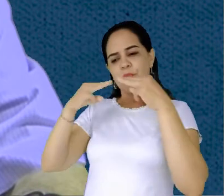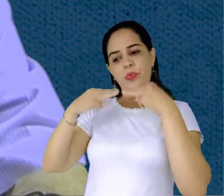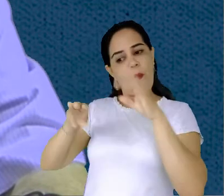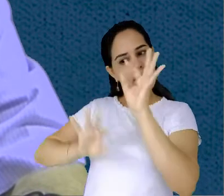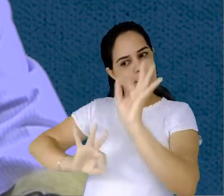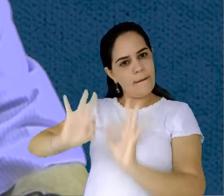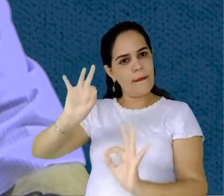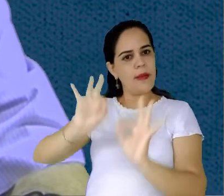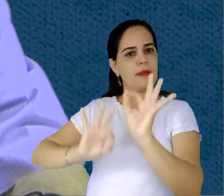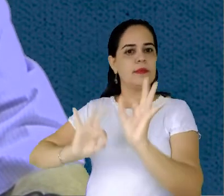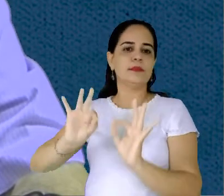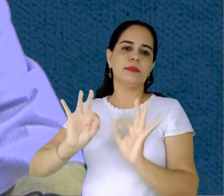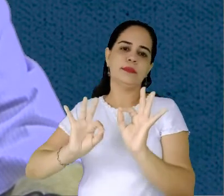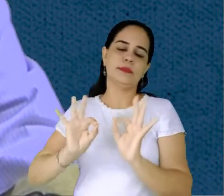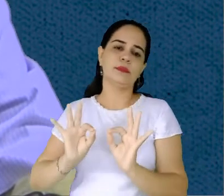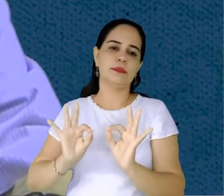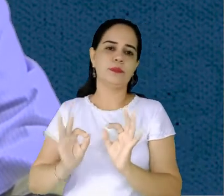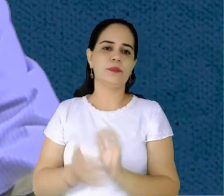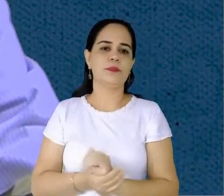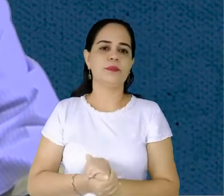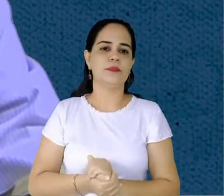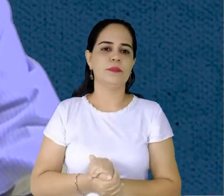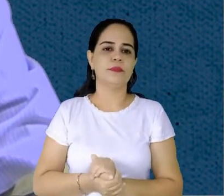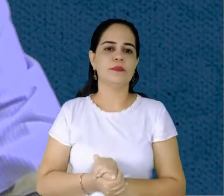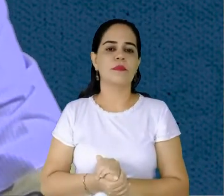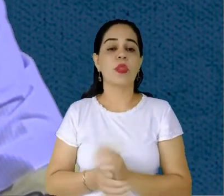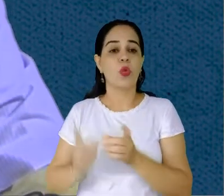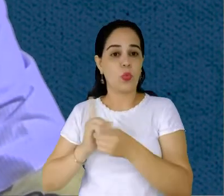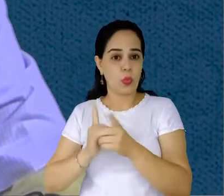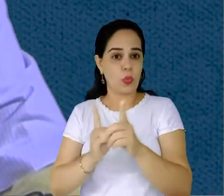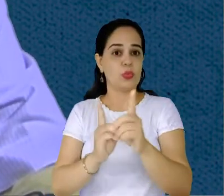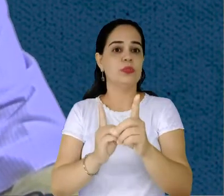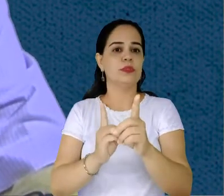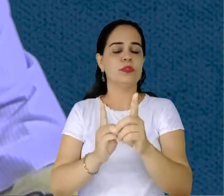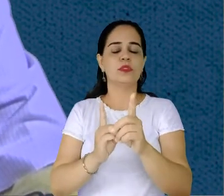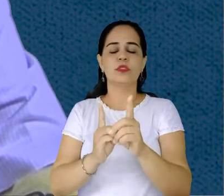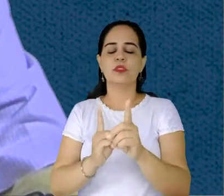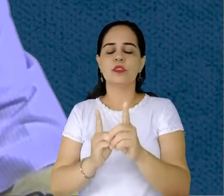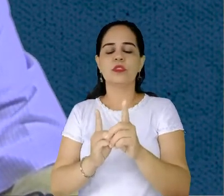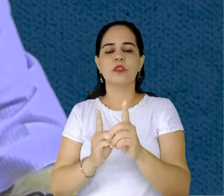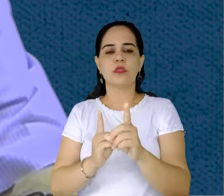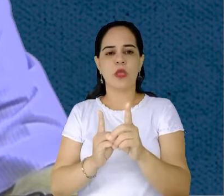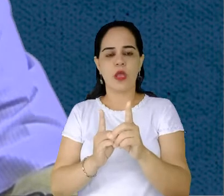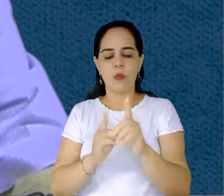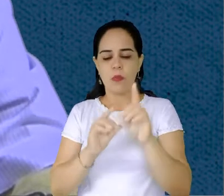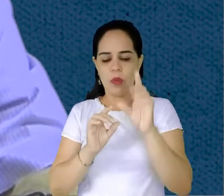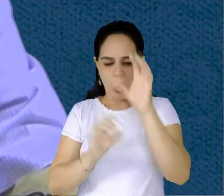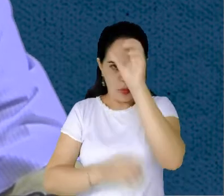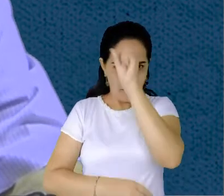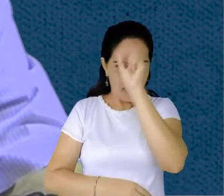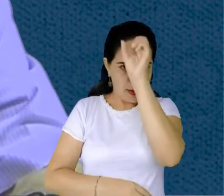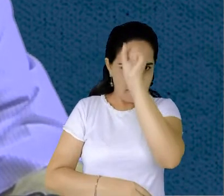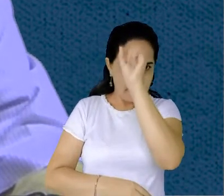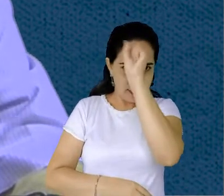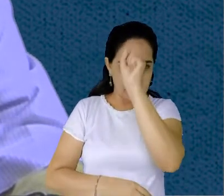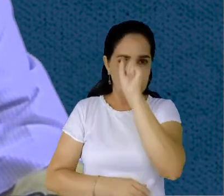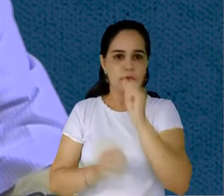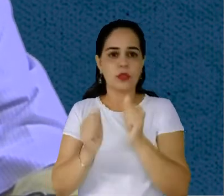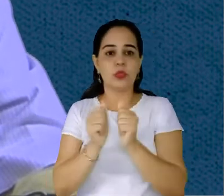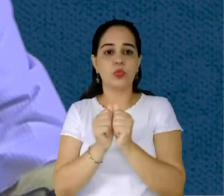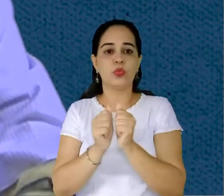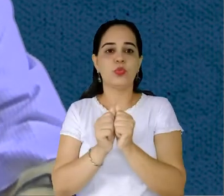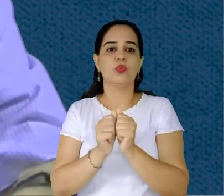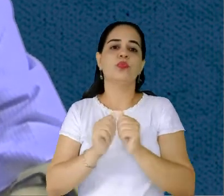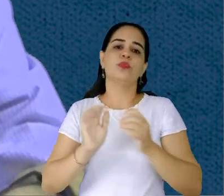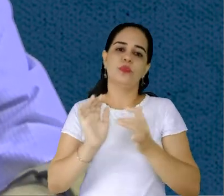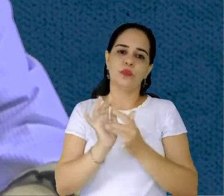de preparação, nos quais eles, os discípulos, ouviram as palavras de